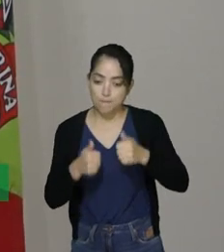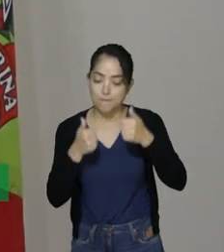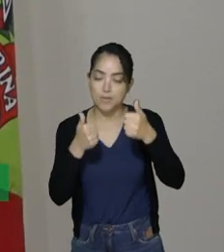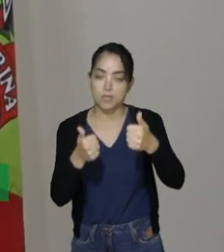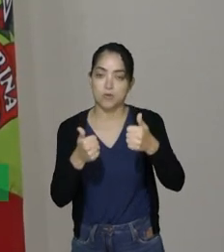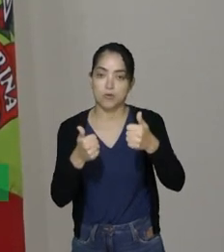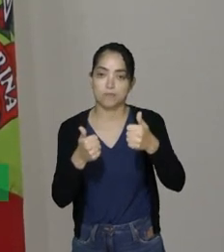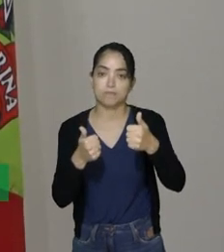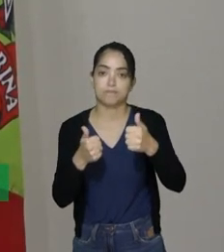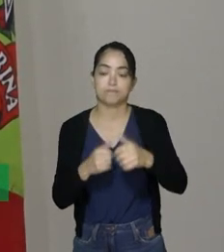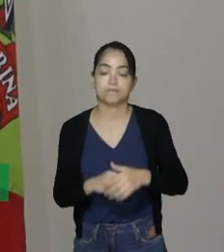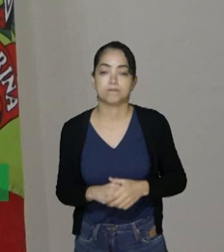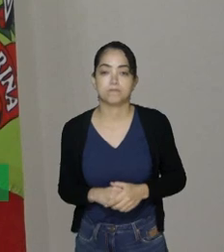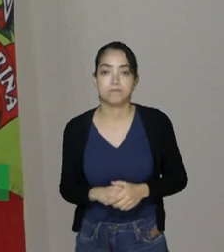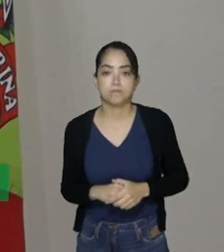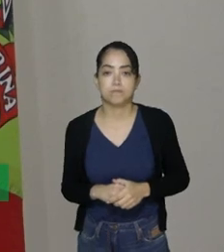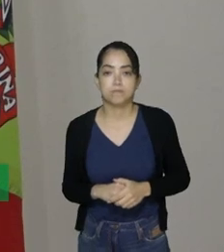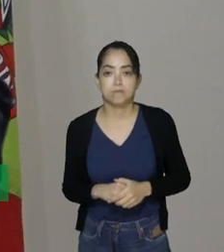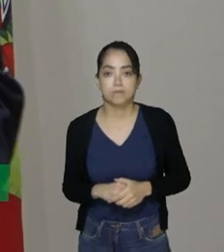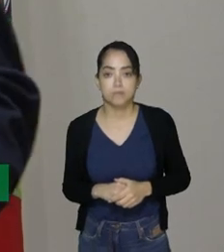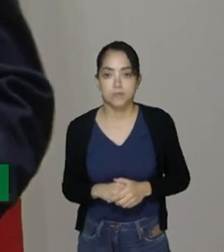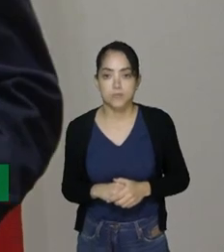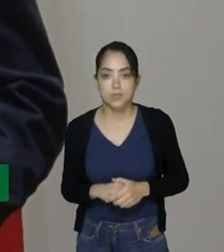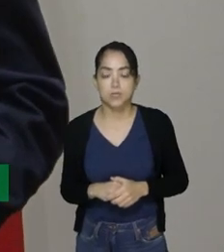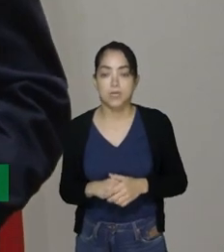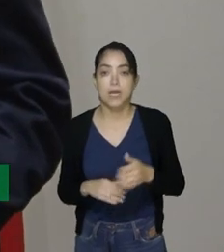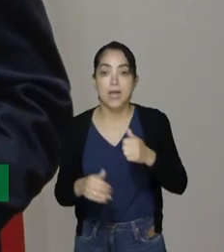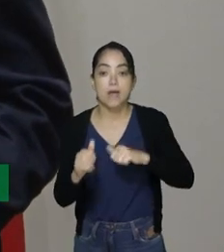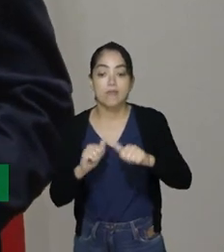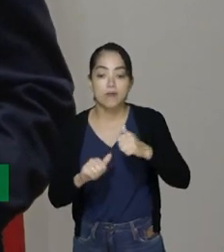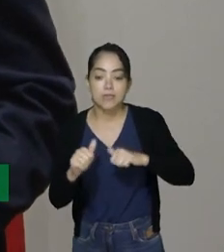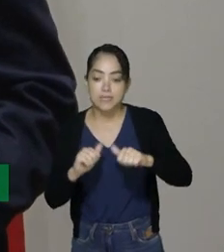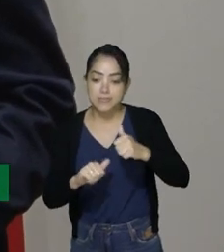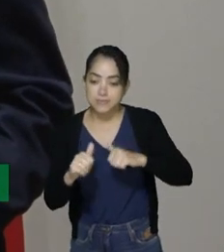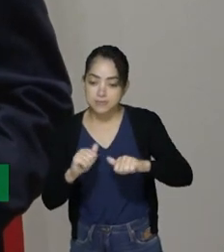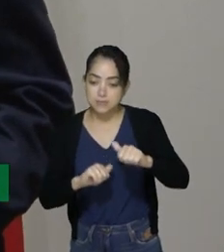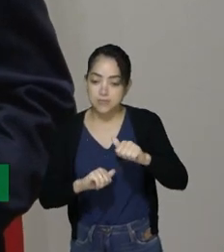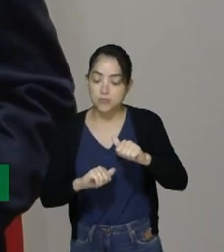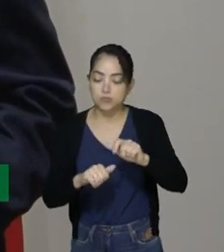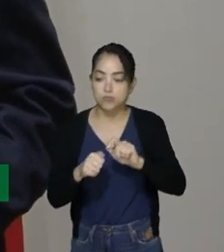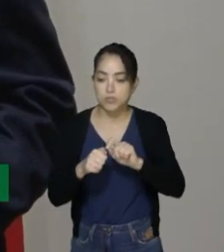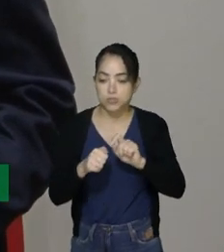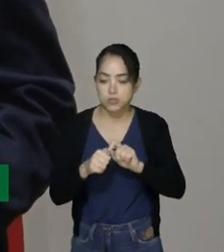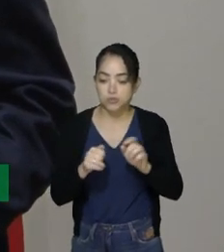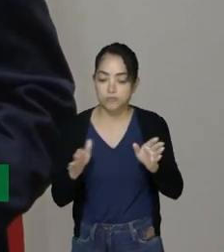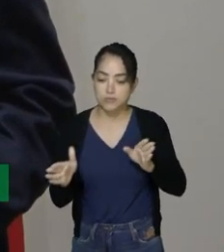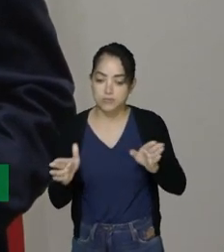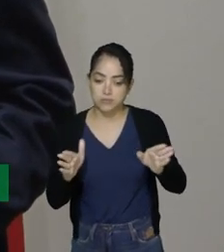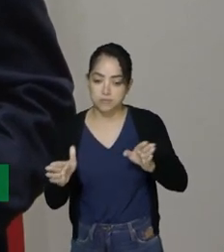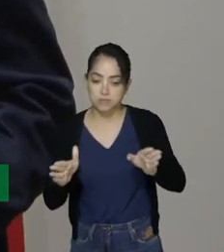Gerry. A avaliação sobre o que nós fizemos na vida pública,